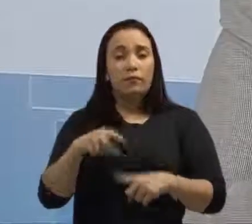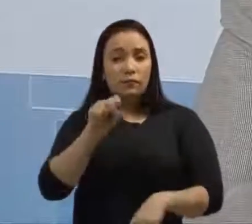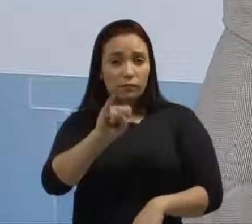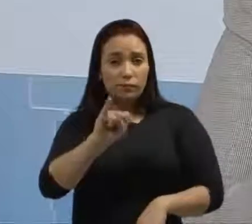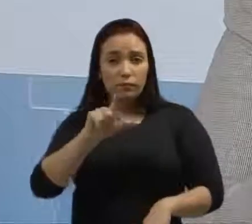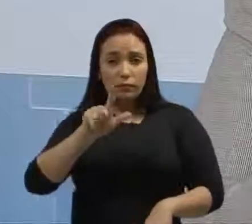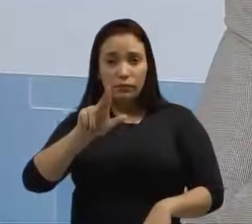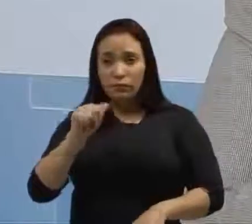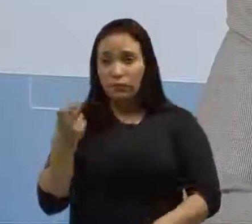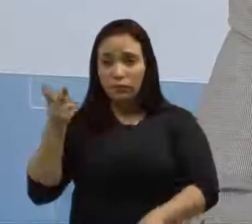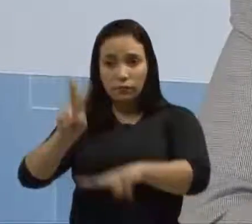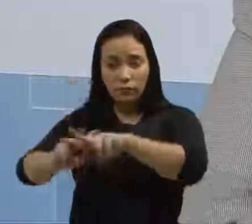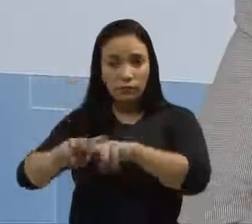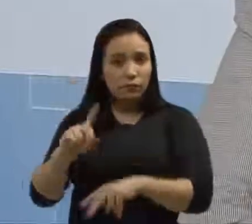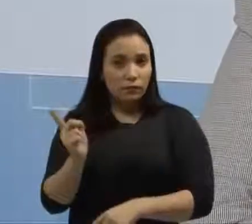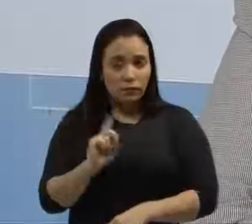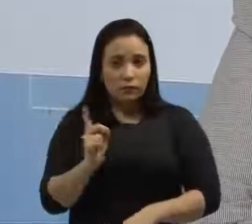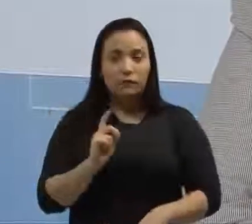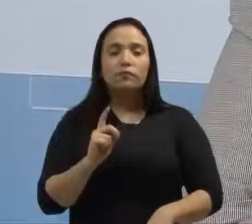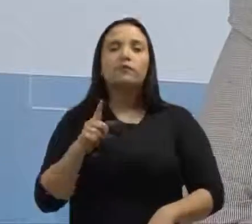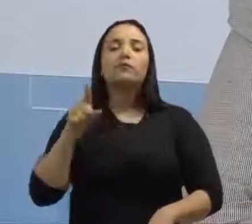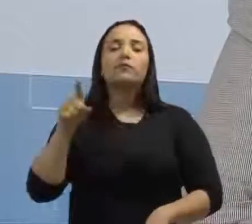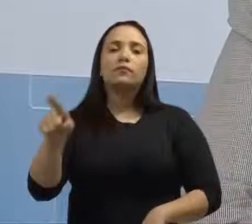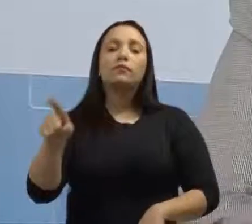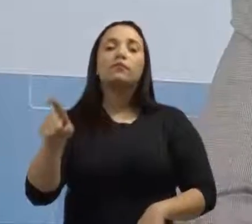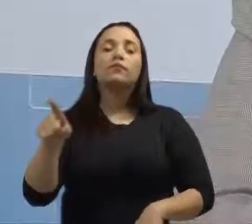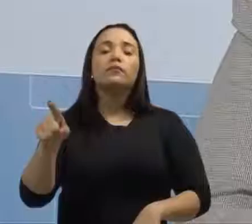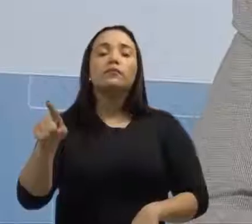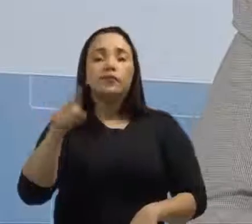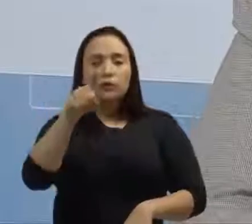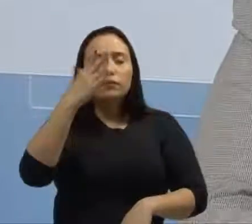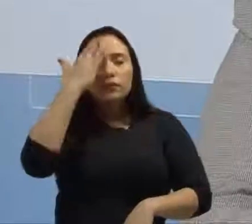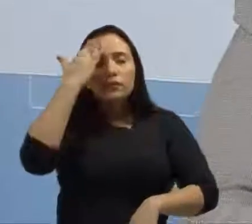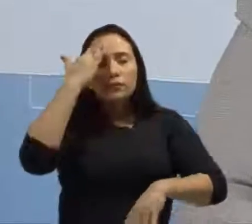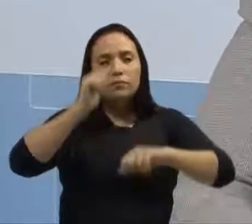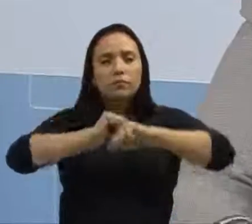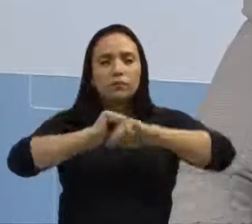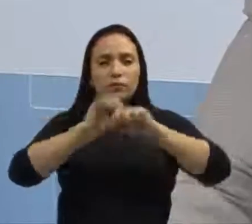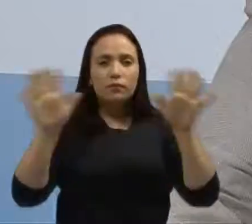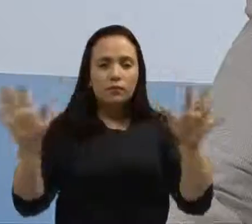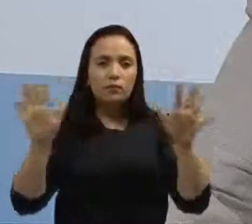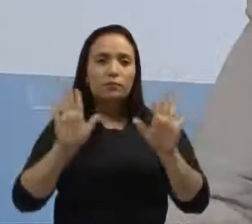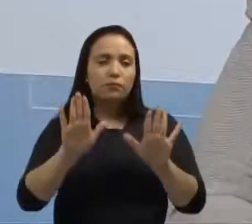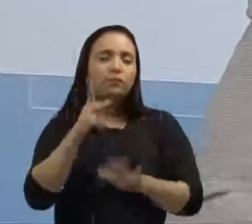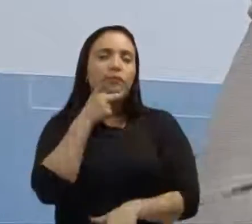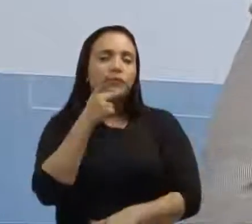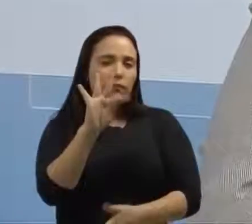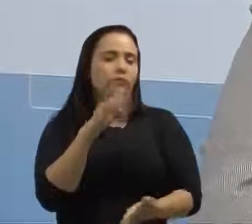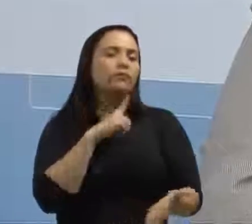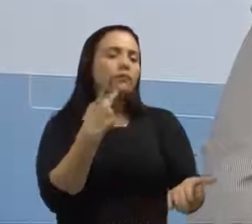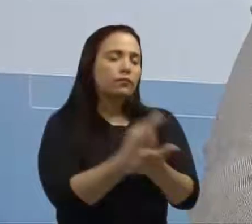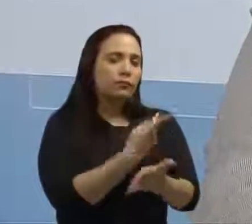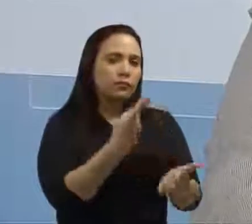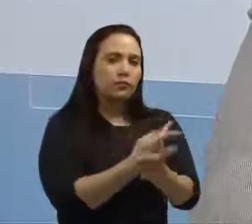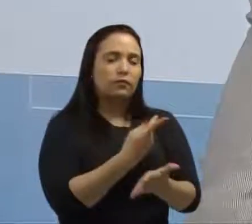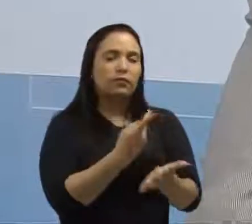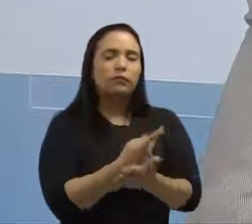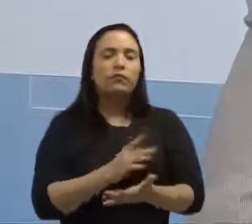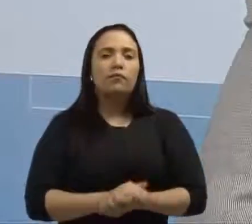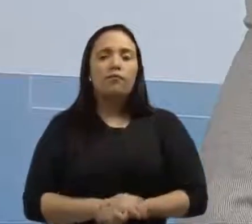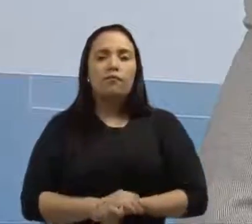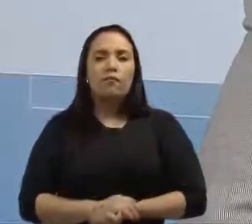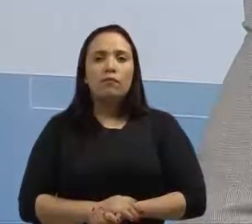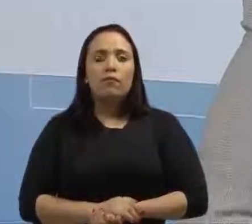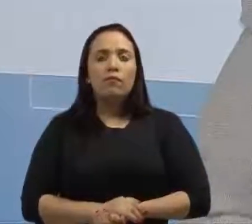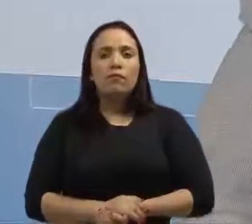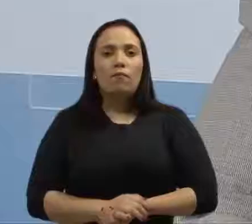porque mesmo que o Lula não seja preso, ele teria que fazer o quê? Para que você possa entender como está errado. Como o PT está errado a